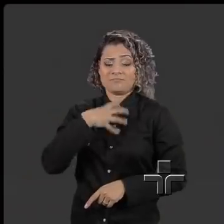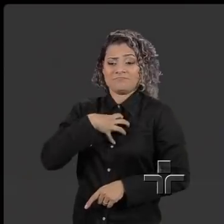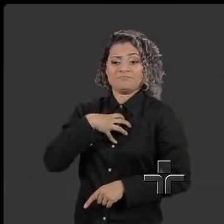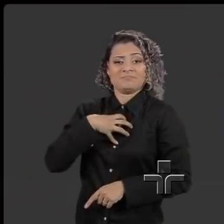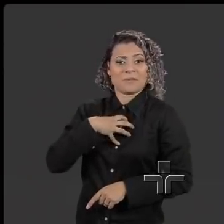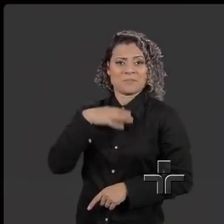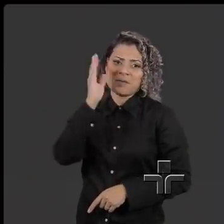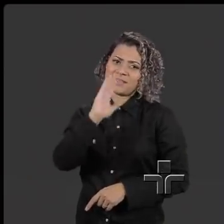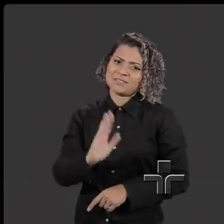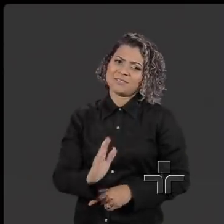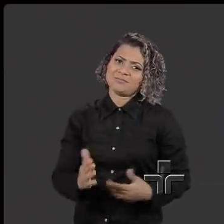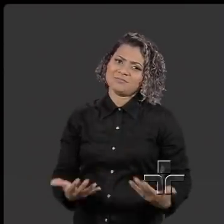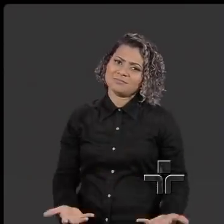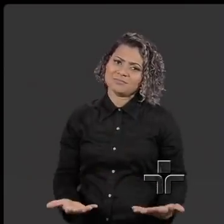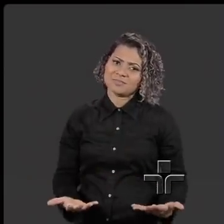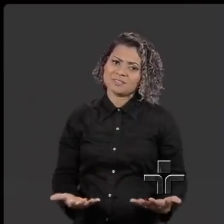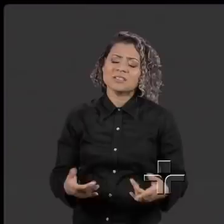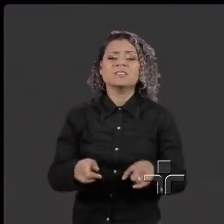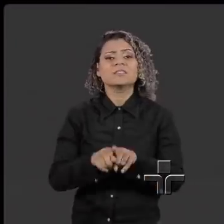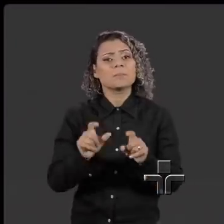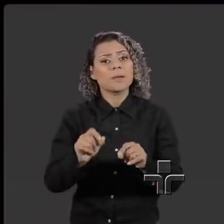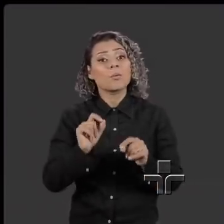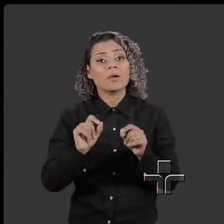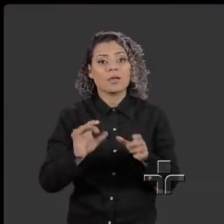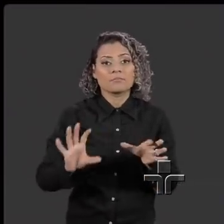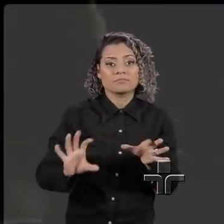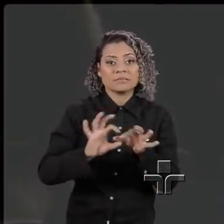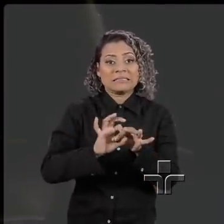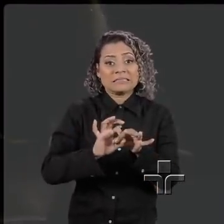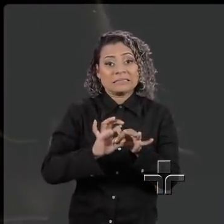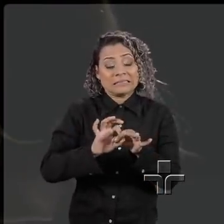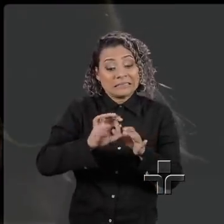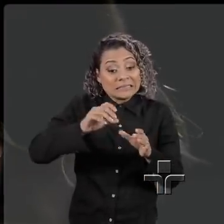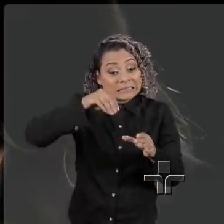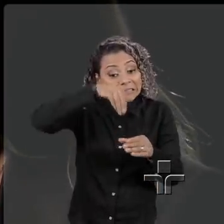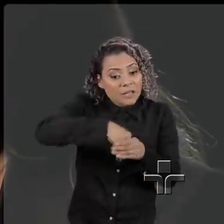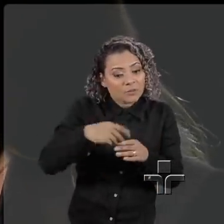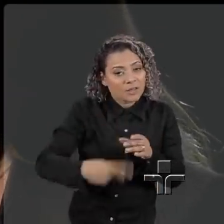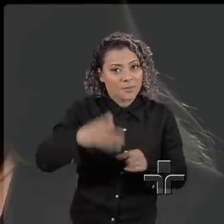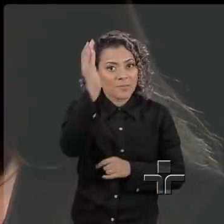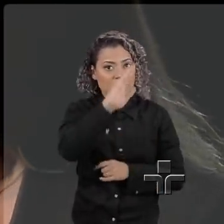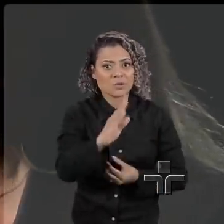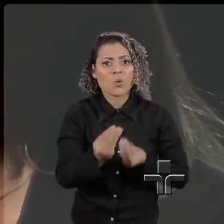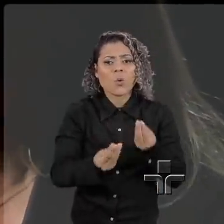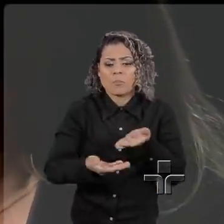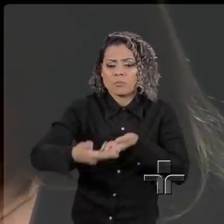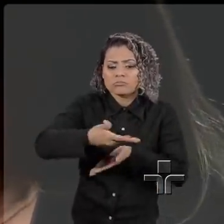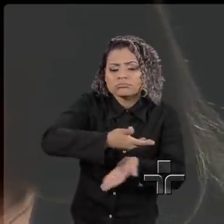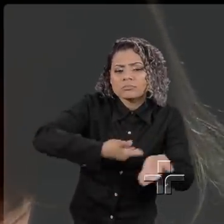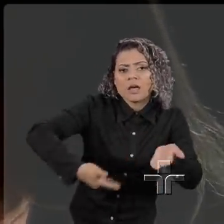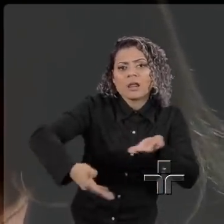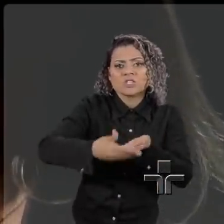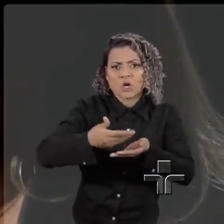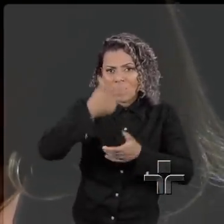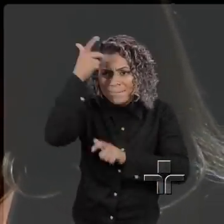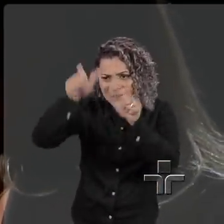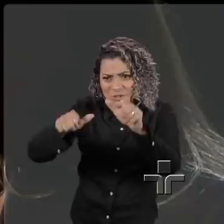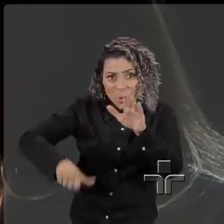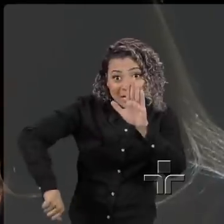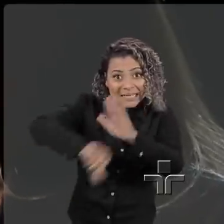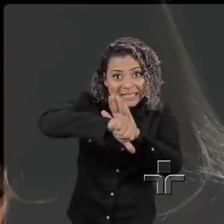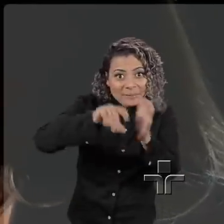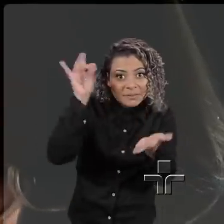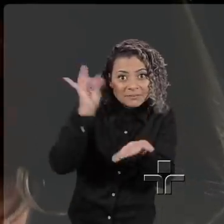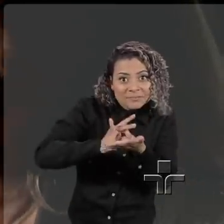tema da corrupção não só está relacionado à questão interna de como nós tratamos aquele que comete crimes